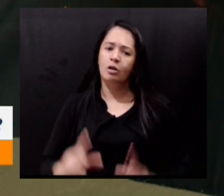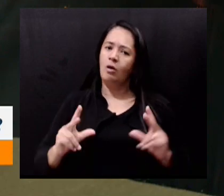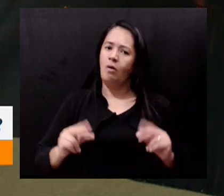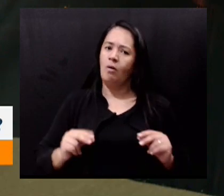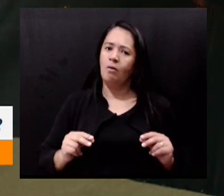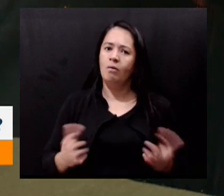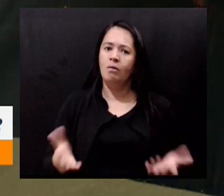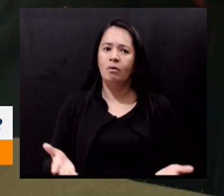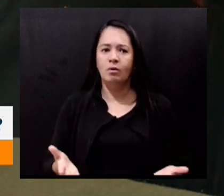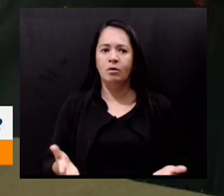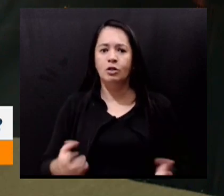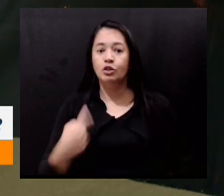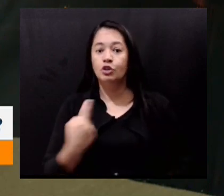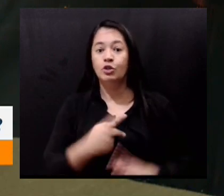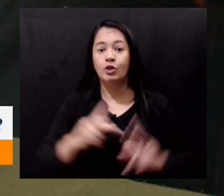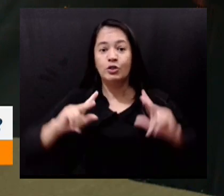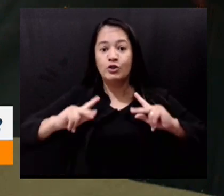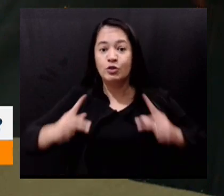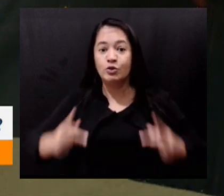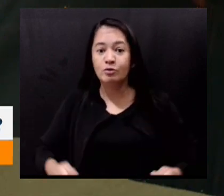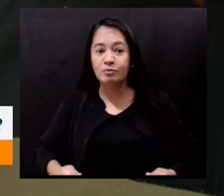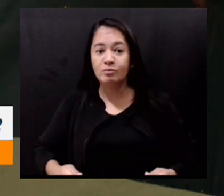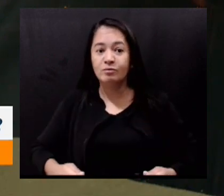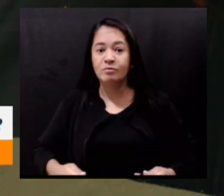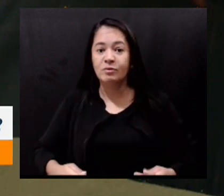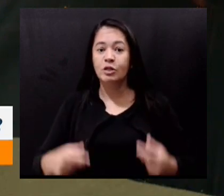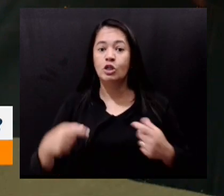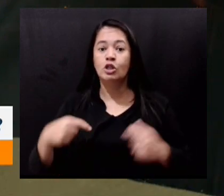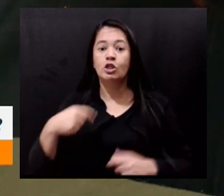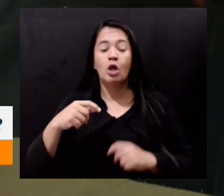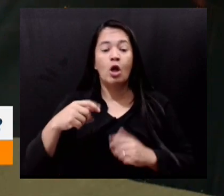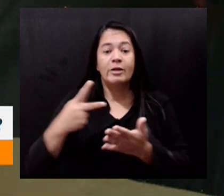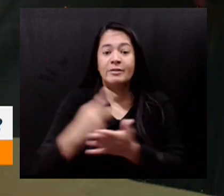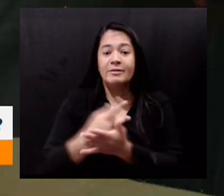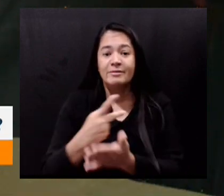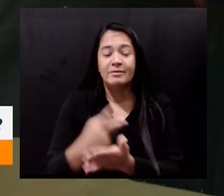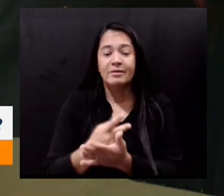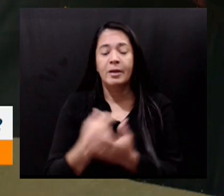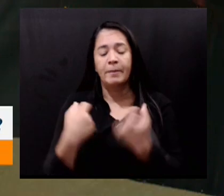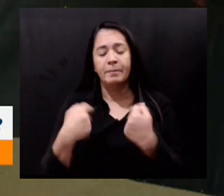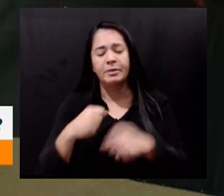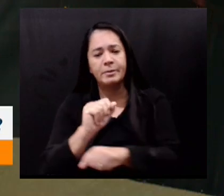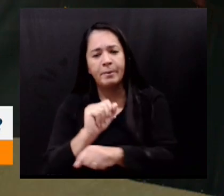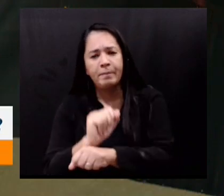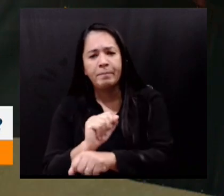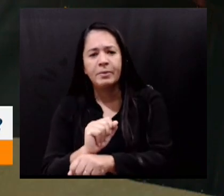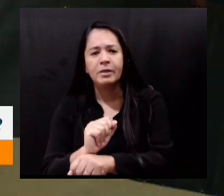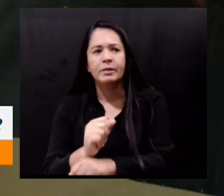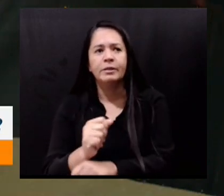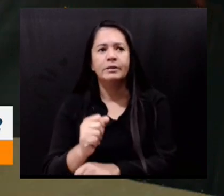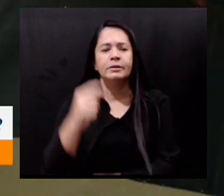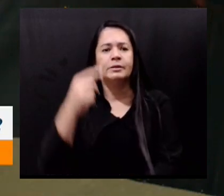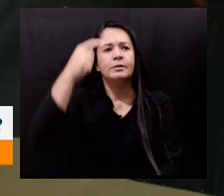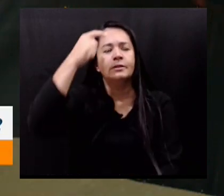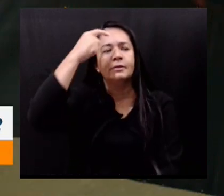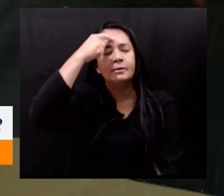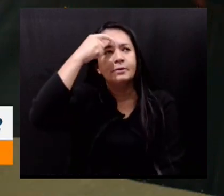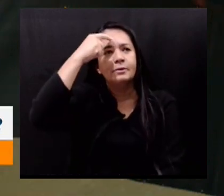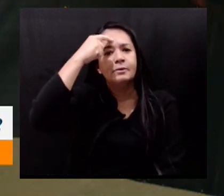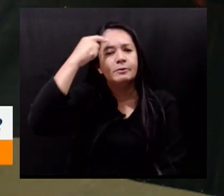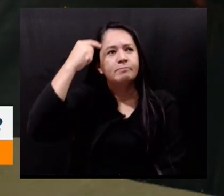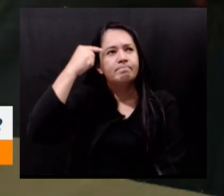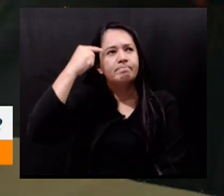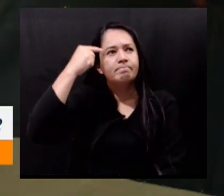seres humanos, passíveis de erros, é importante a gente parar um pouquinho, né, botar a mão na consciência, fazer aí